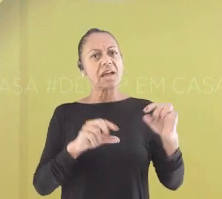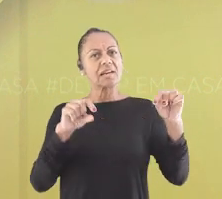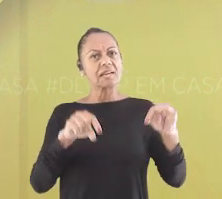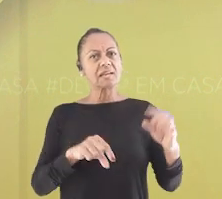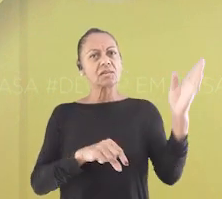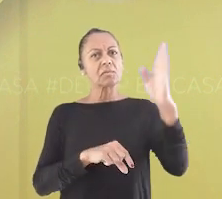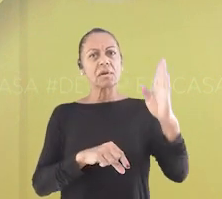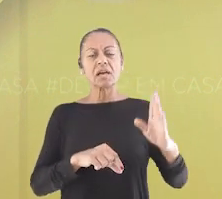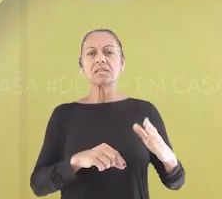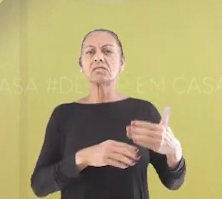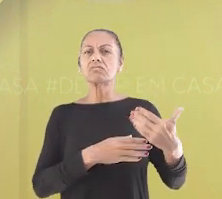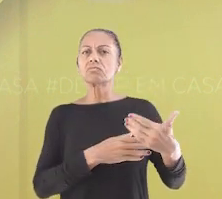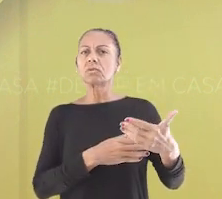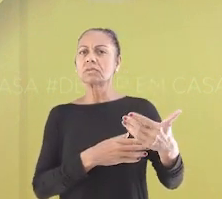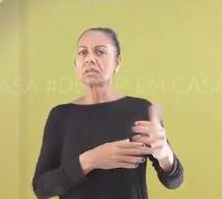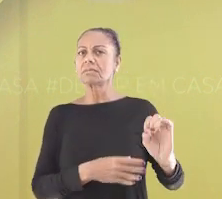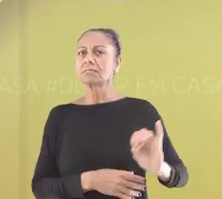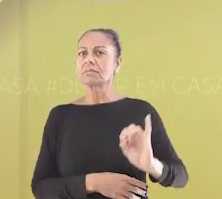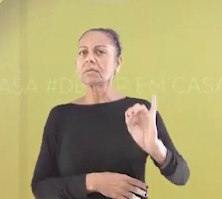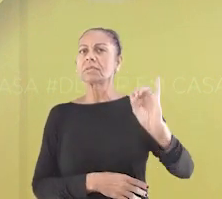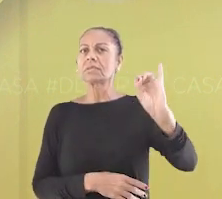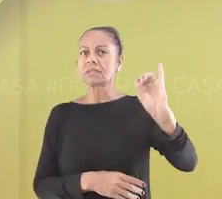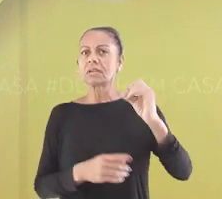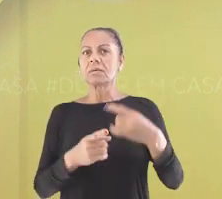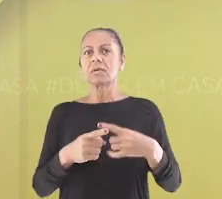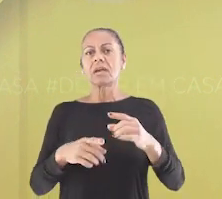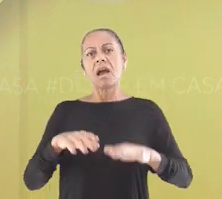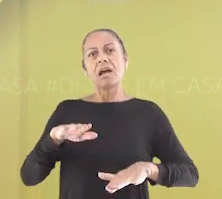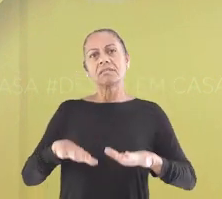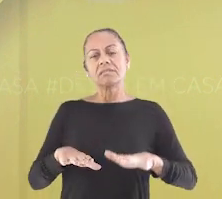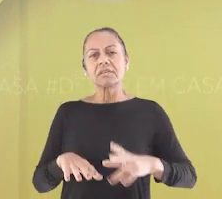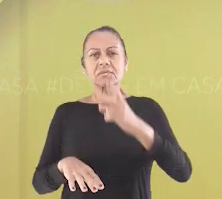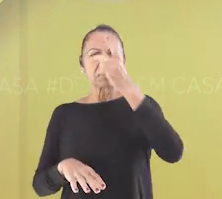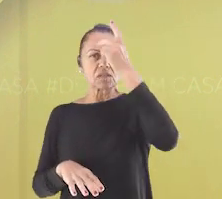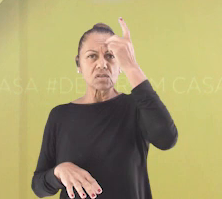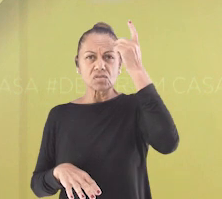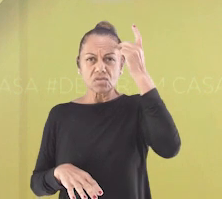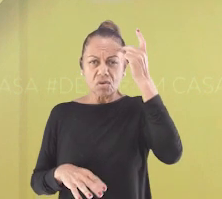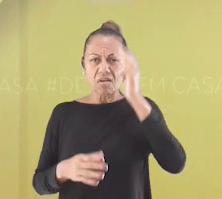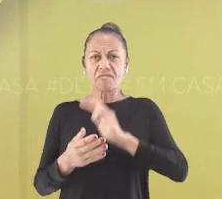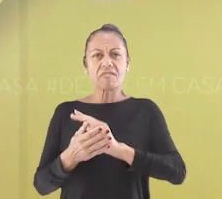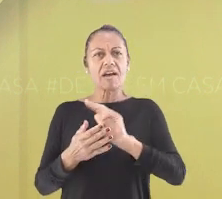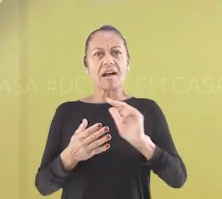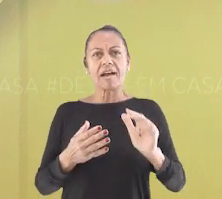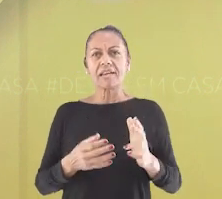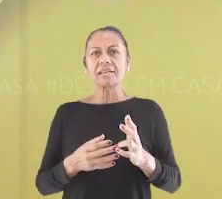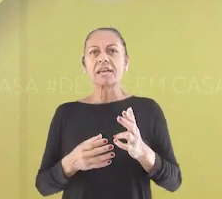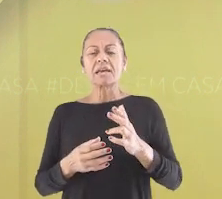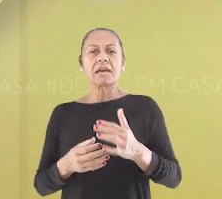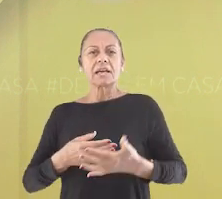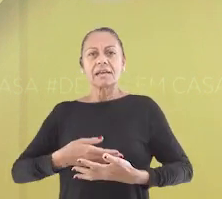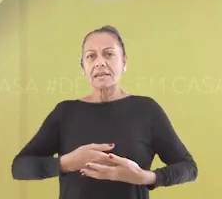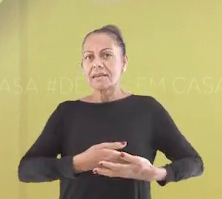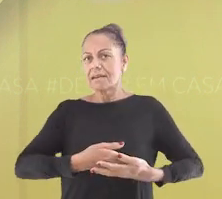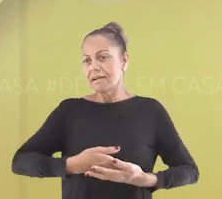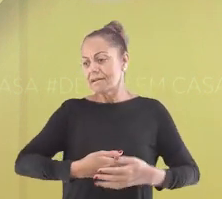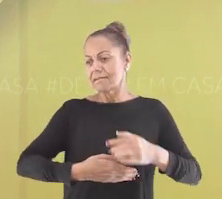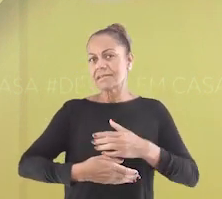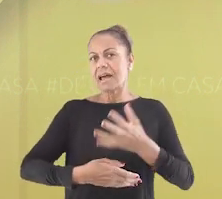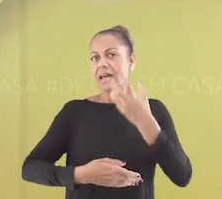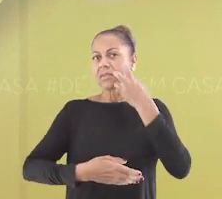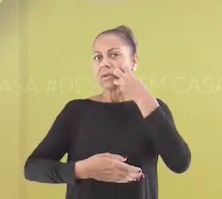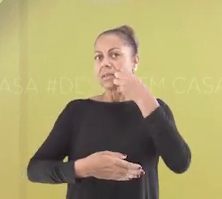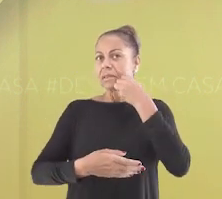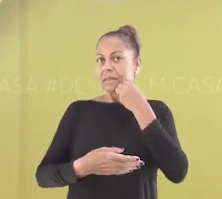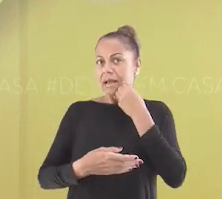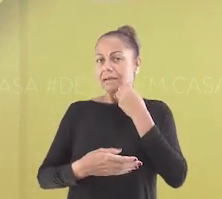processo no Brasil são realmente muito importantes, pois muitas pessoas deixam de adotar uma criança por não saber como funciona e o que é